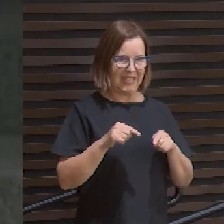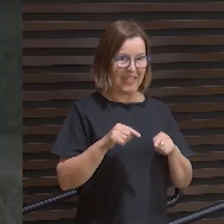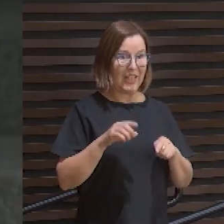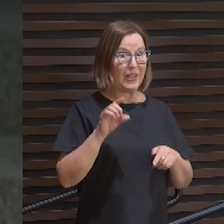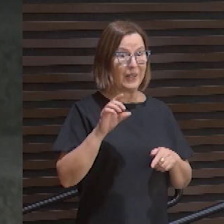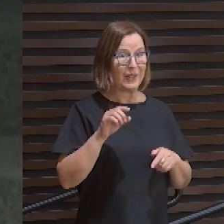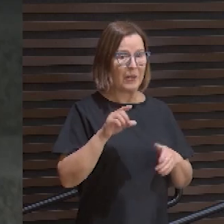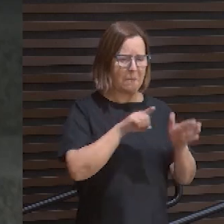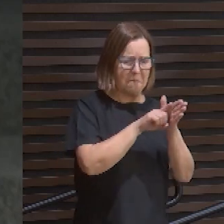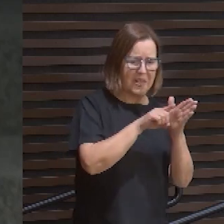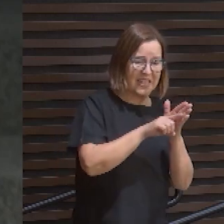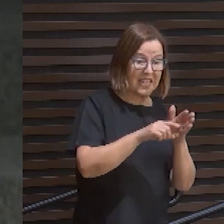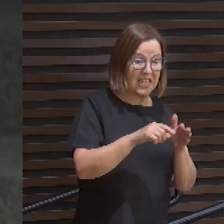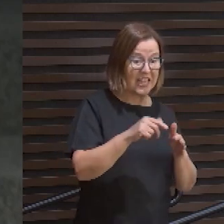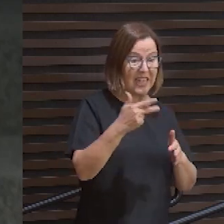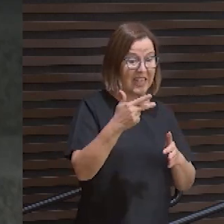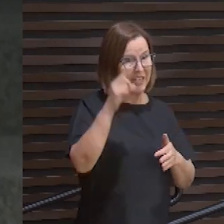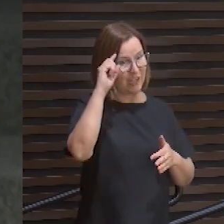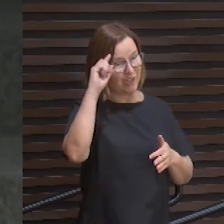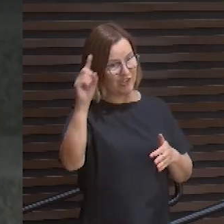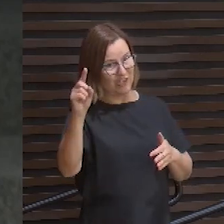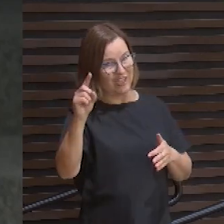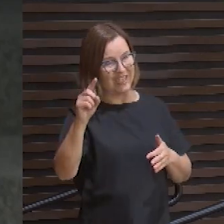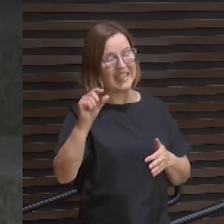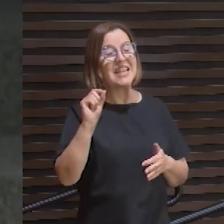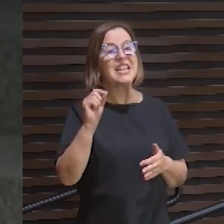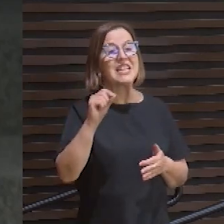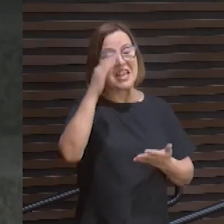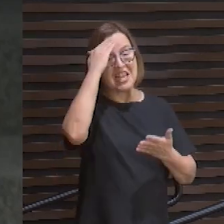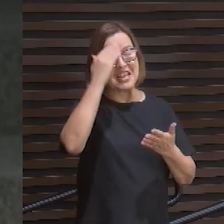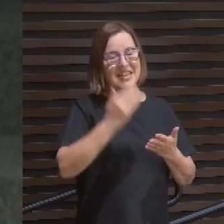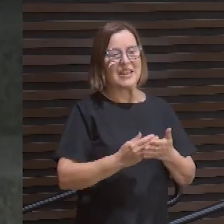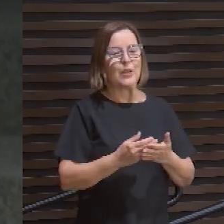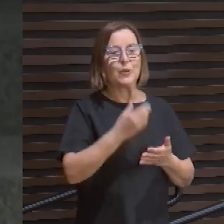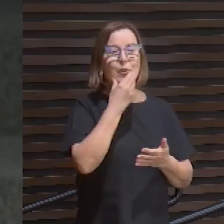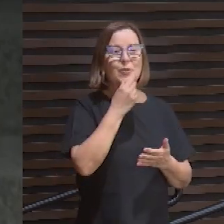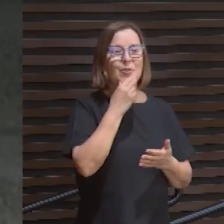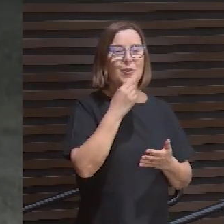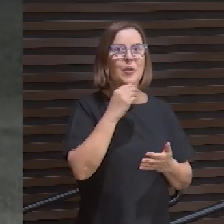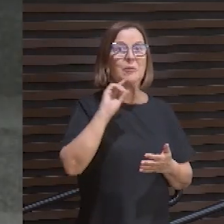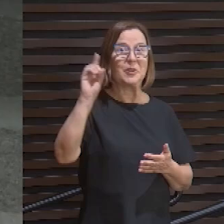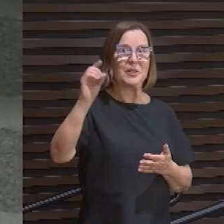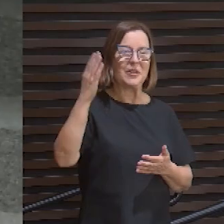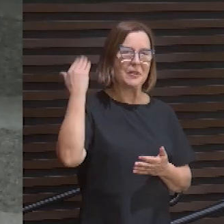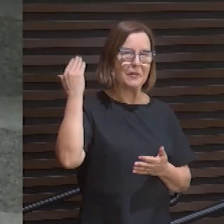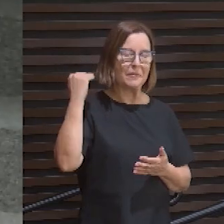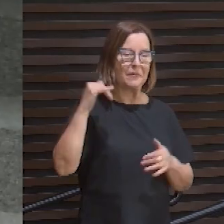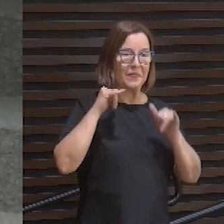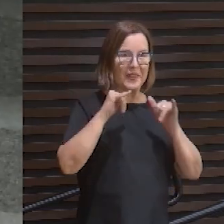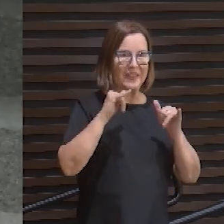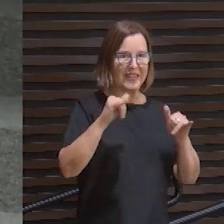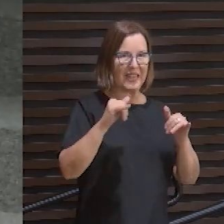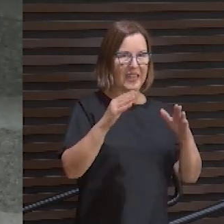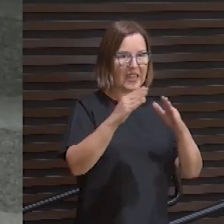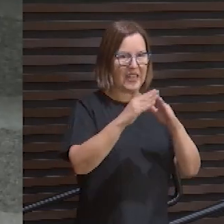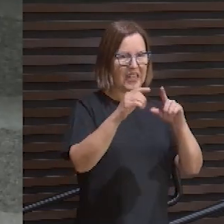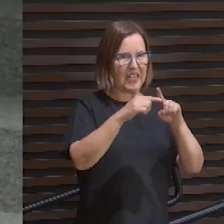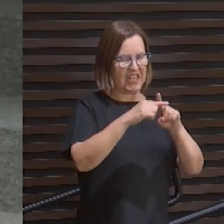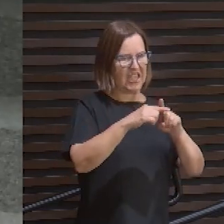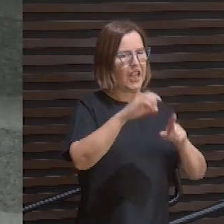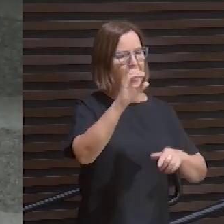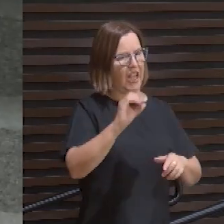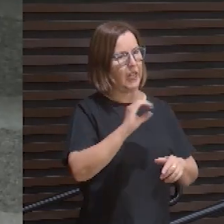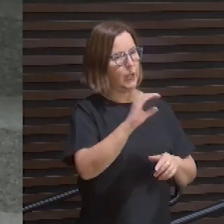continuar na pesquisa. Desses homens de Deus do passado que anunciavam, tanto na igreja católica, quanto